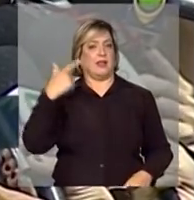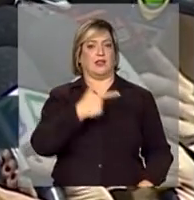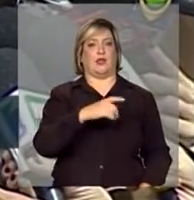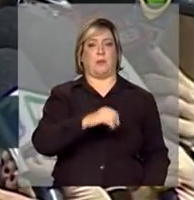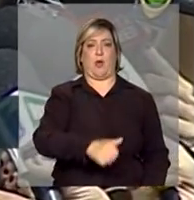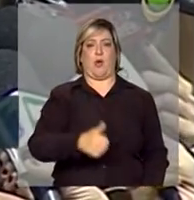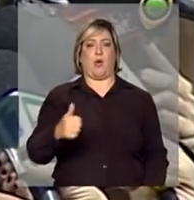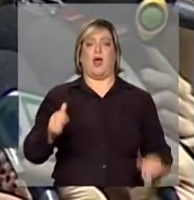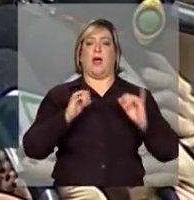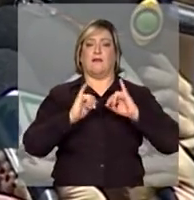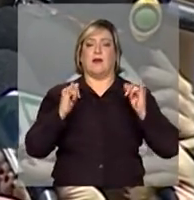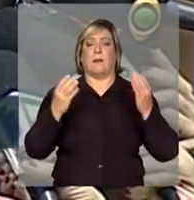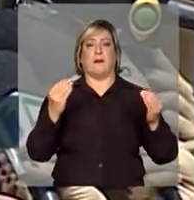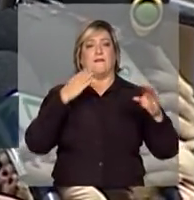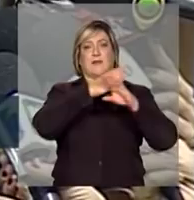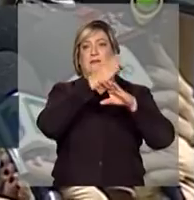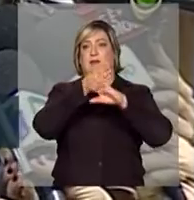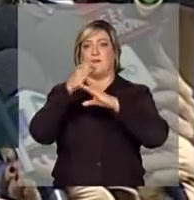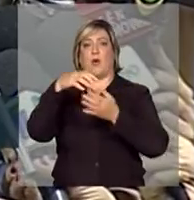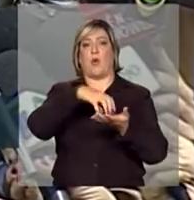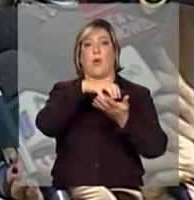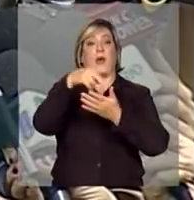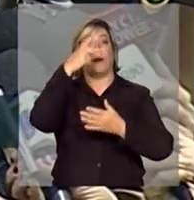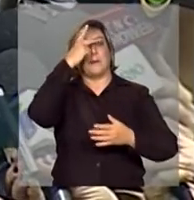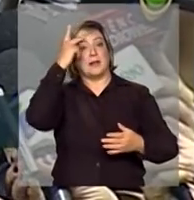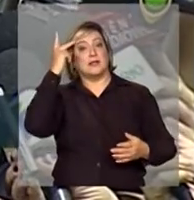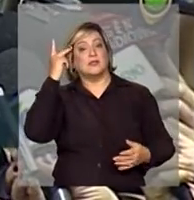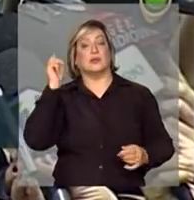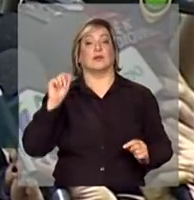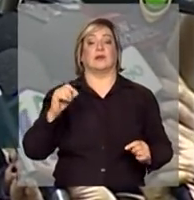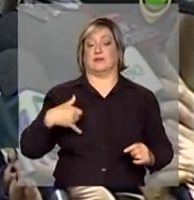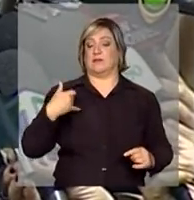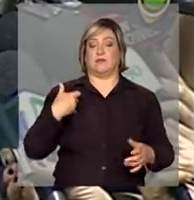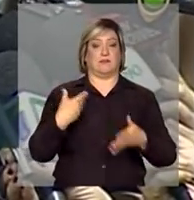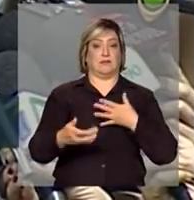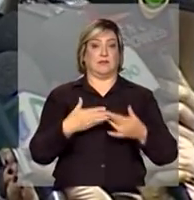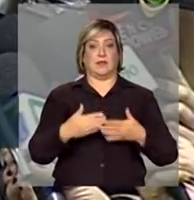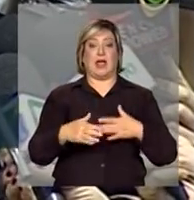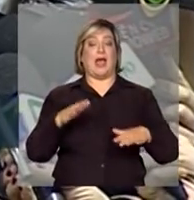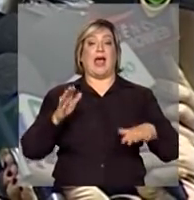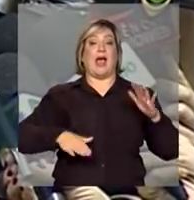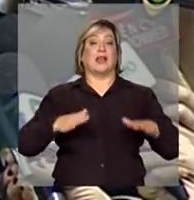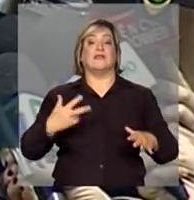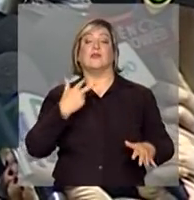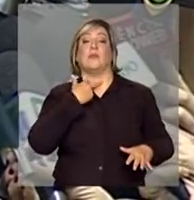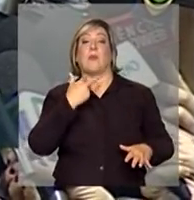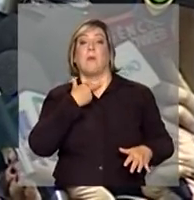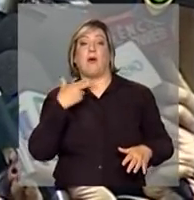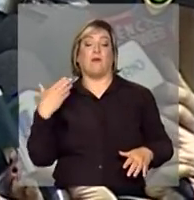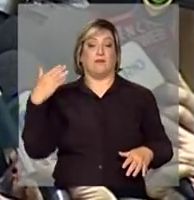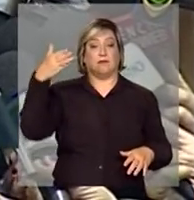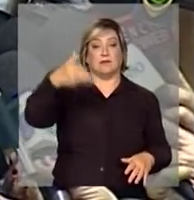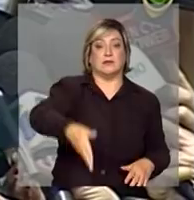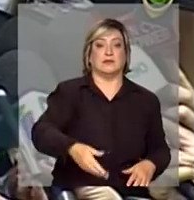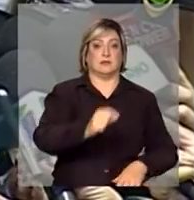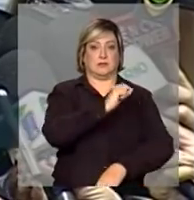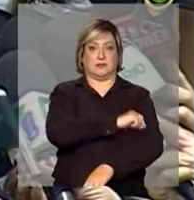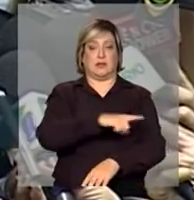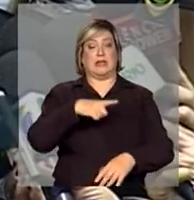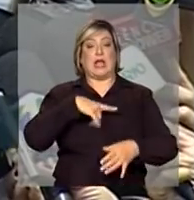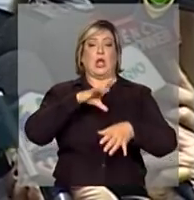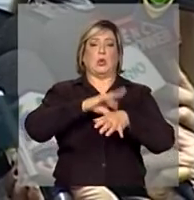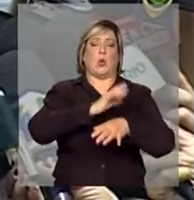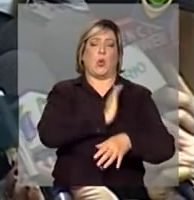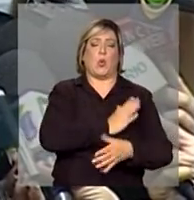2011 a vacinação para esses grupos, pessoas independentes da sua faixa etária, que tem algum outro tipo de doença, doença cardíaca,